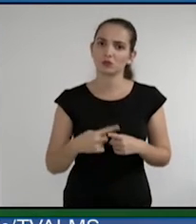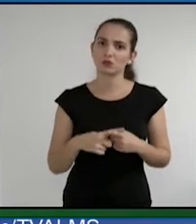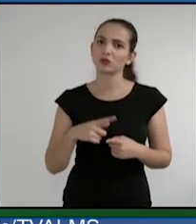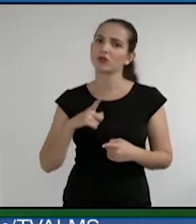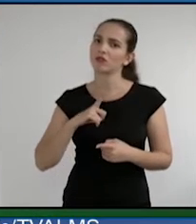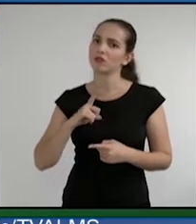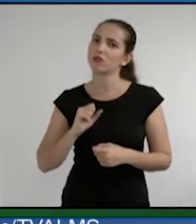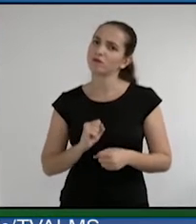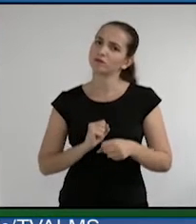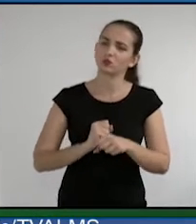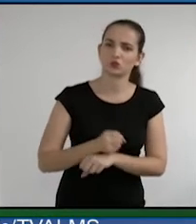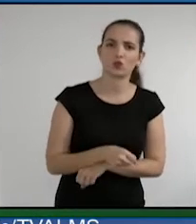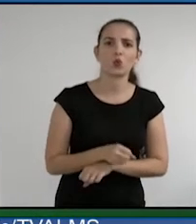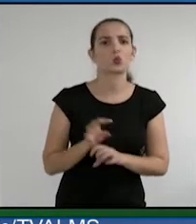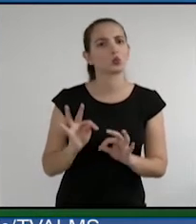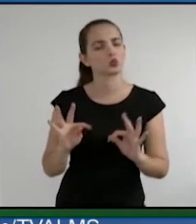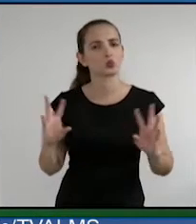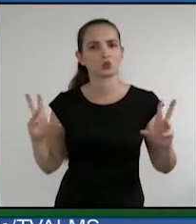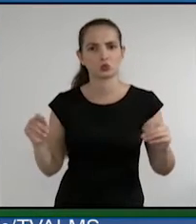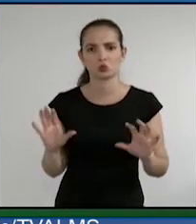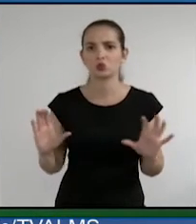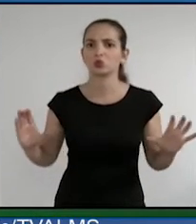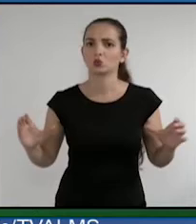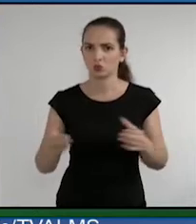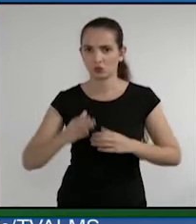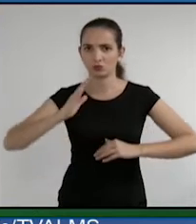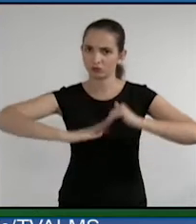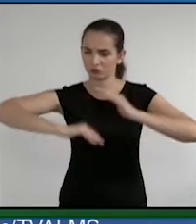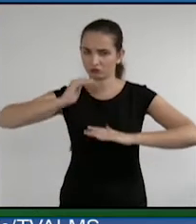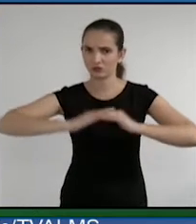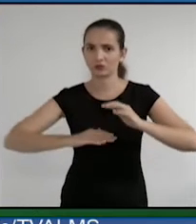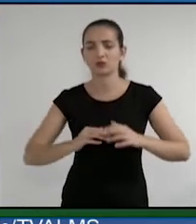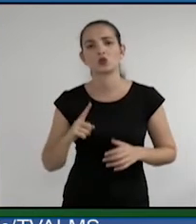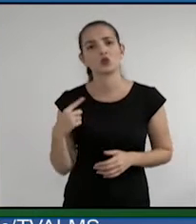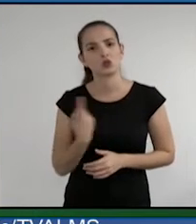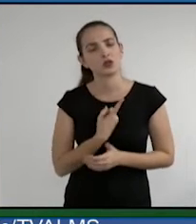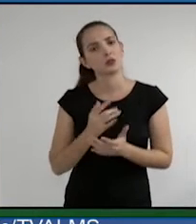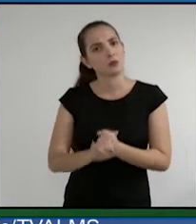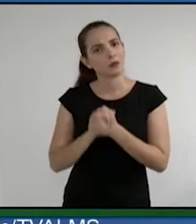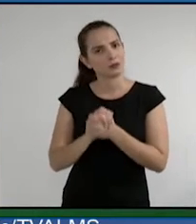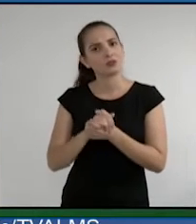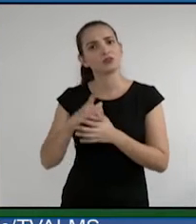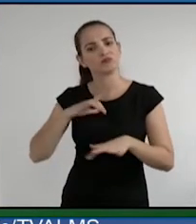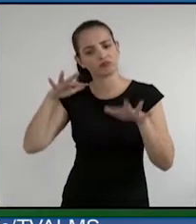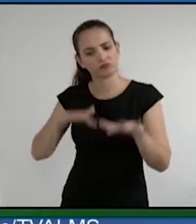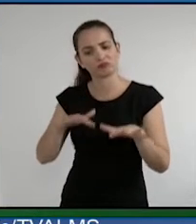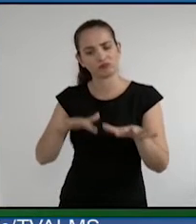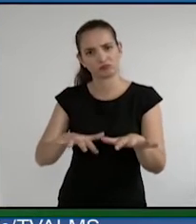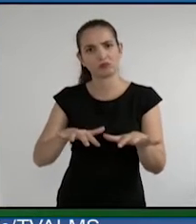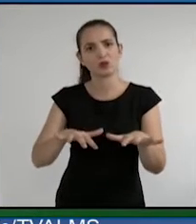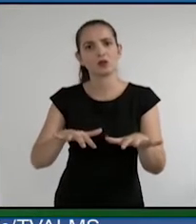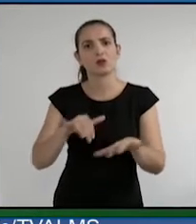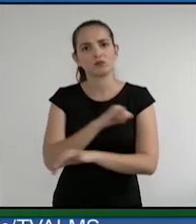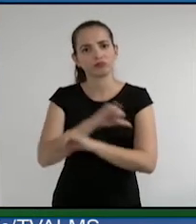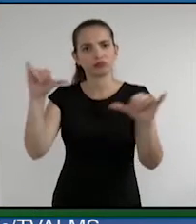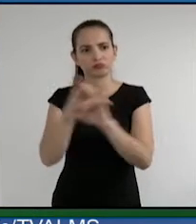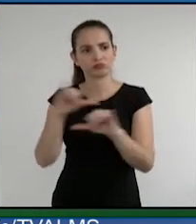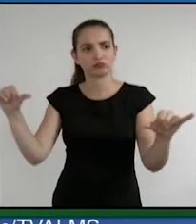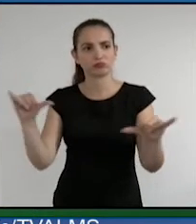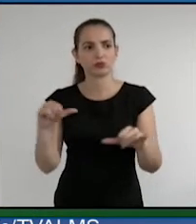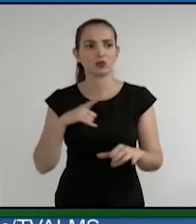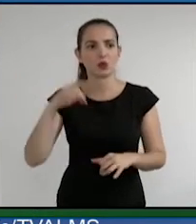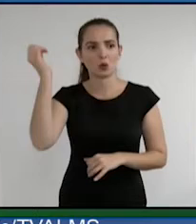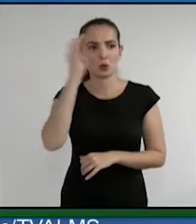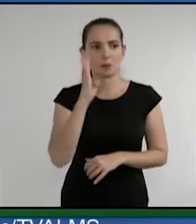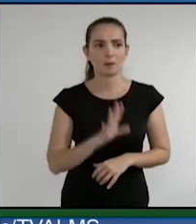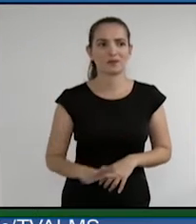pelo desempenho que teve, né, o pessoal do fórum aí, nossos parabéns pela manifestação que vocês fizeram. A Frente Brasil Popular também,